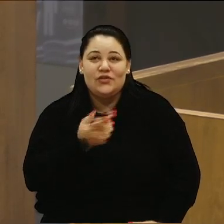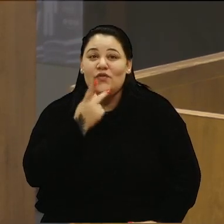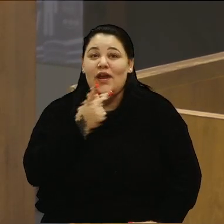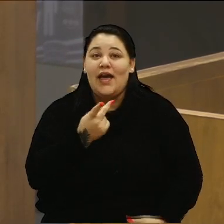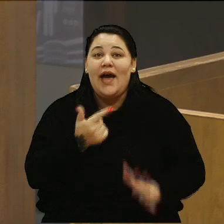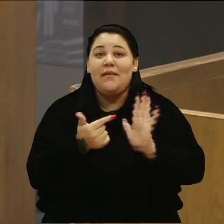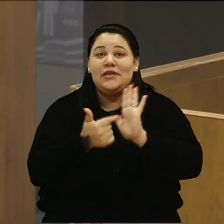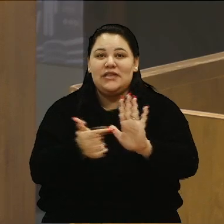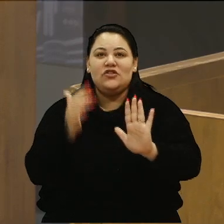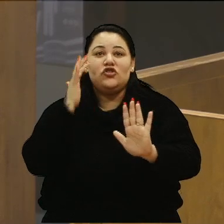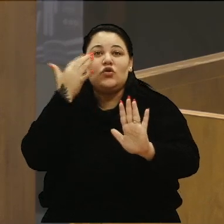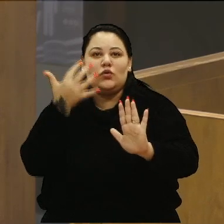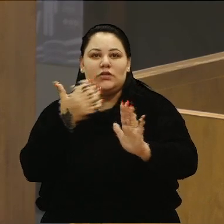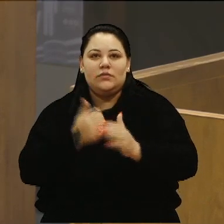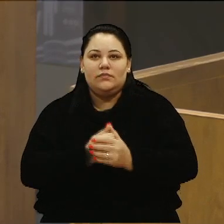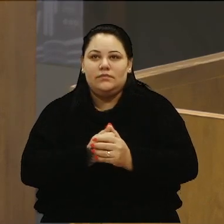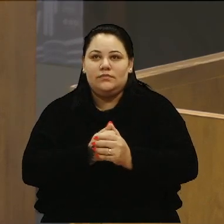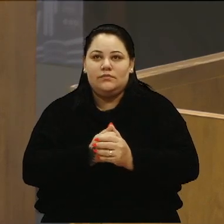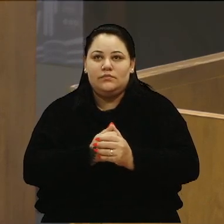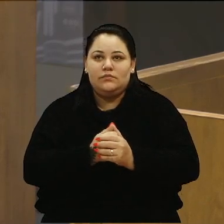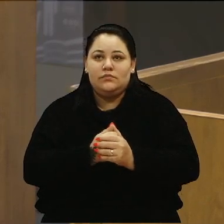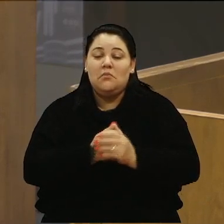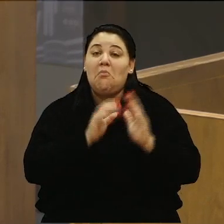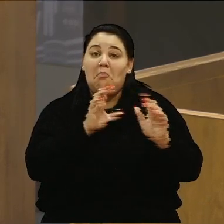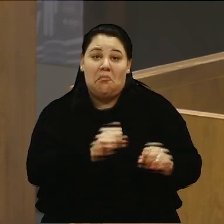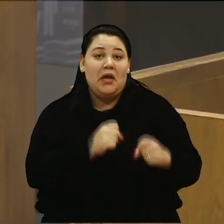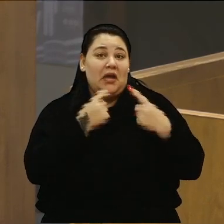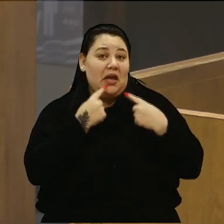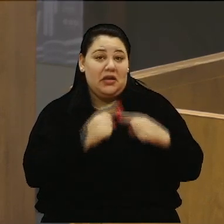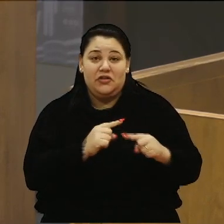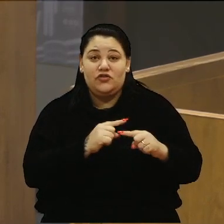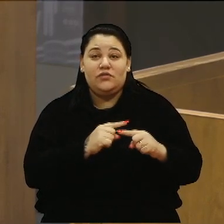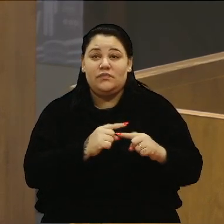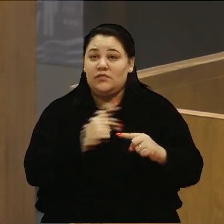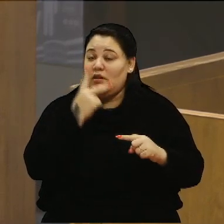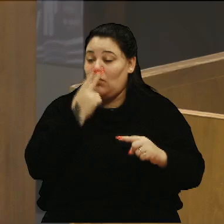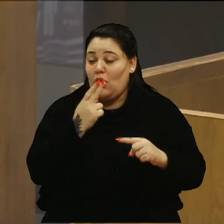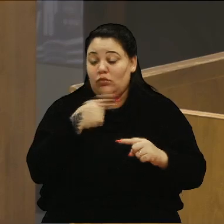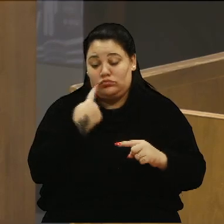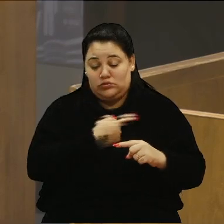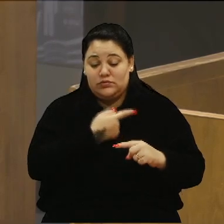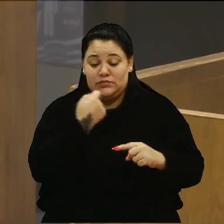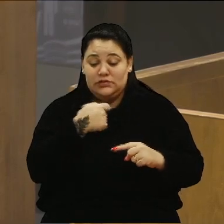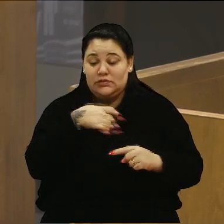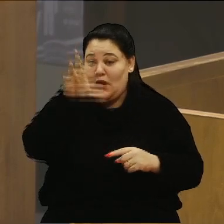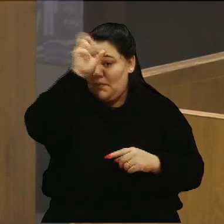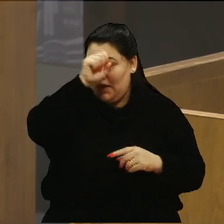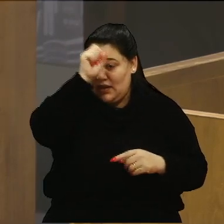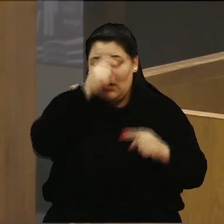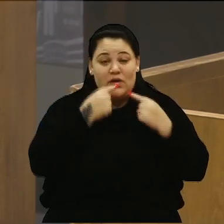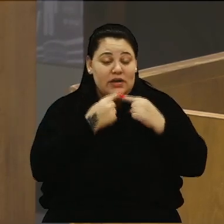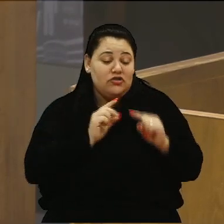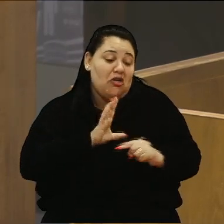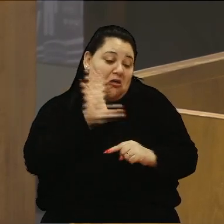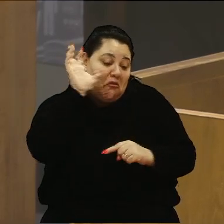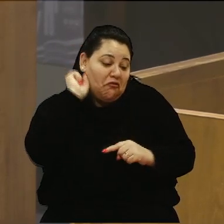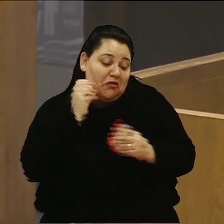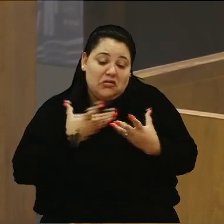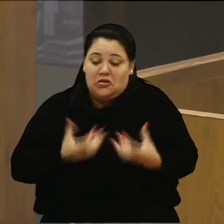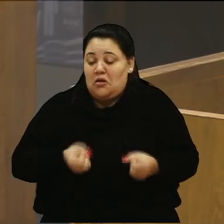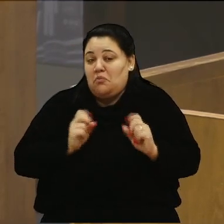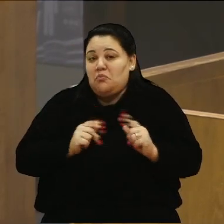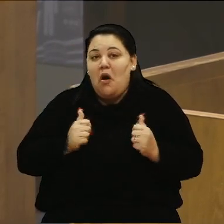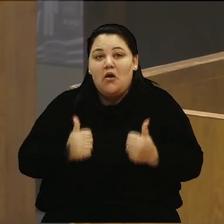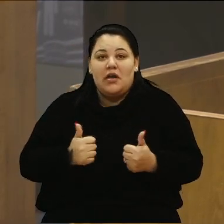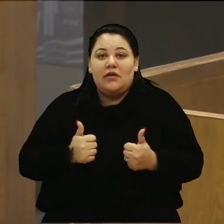solução. Peguei aquela crítica, como nós temos que aprender com as críticas, ouvi aquilo, e aqui